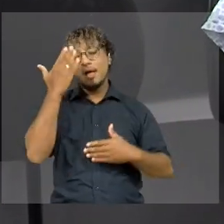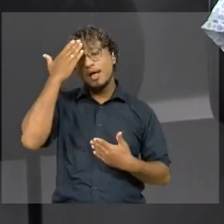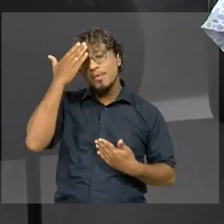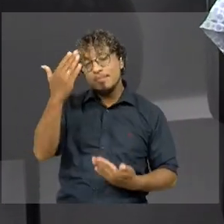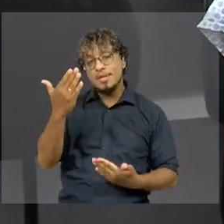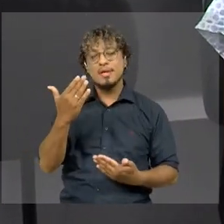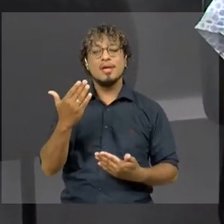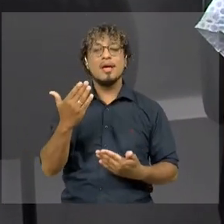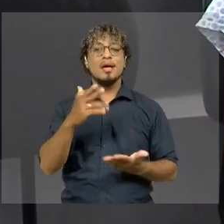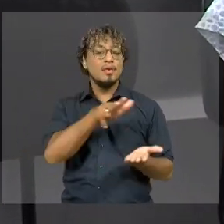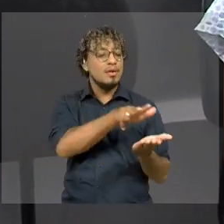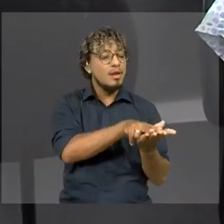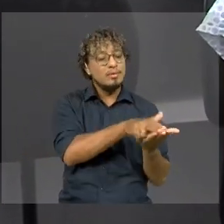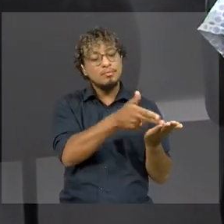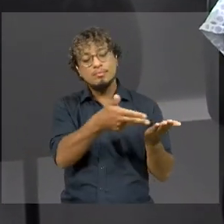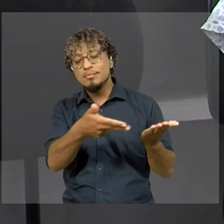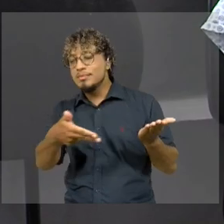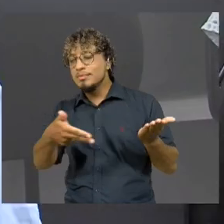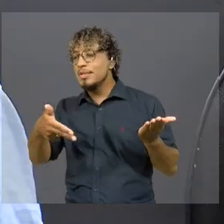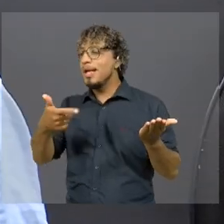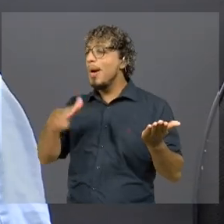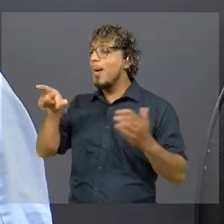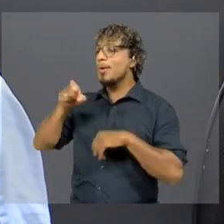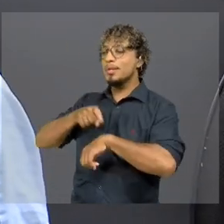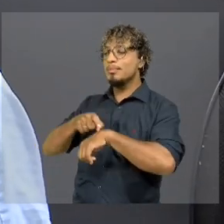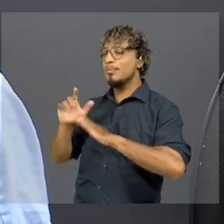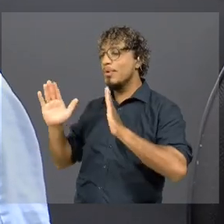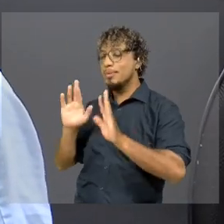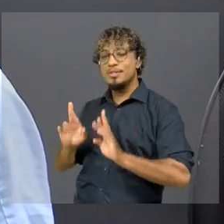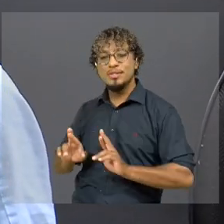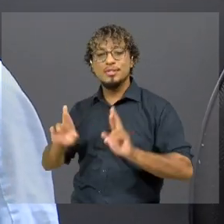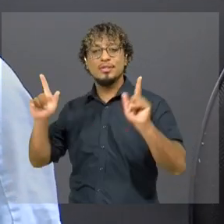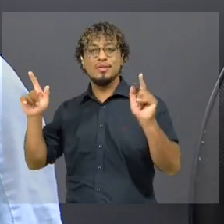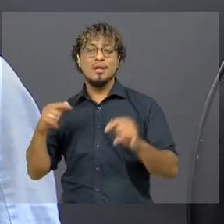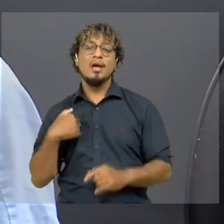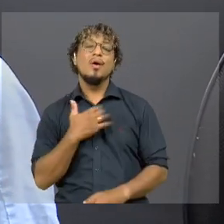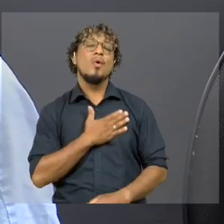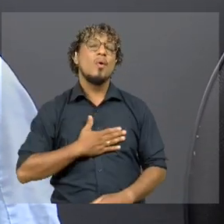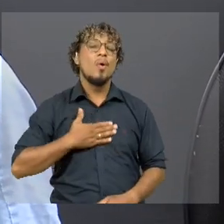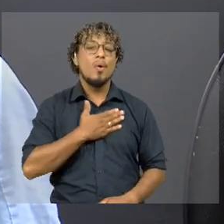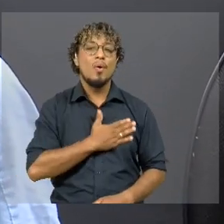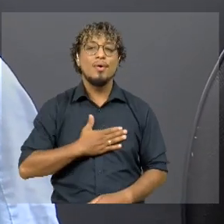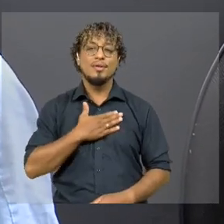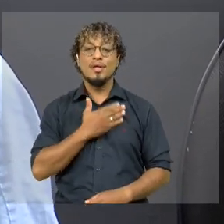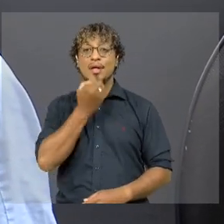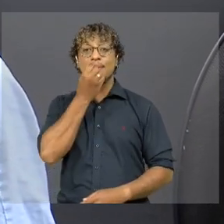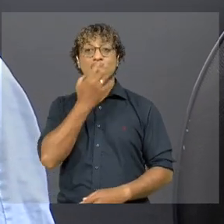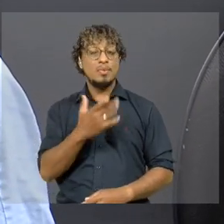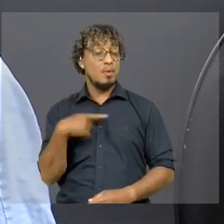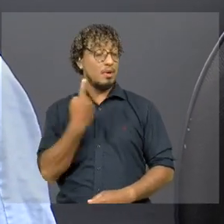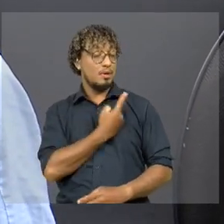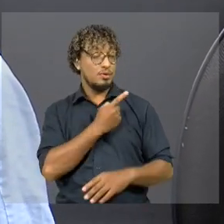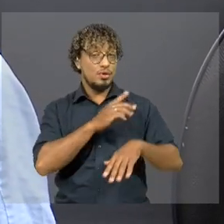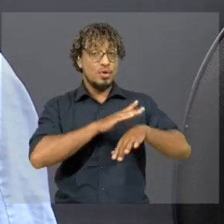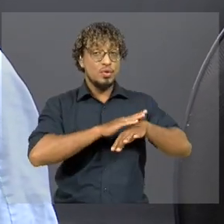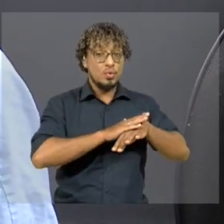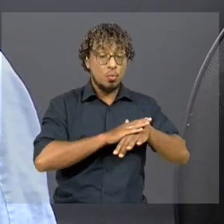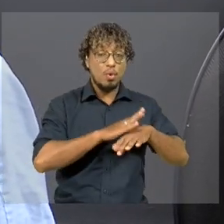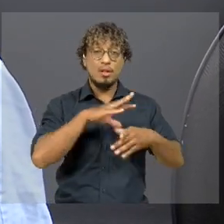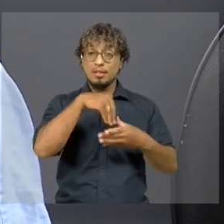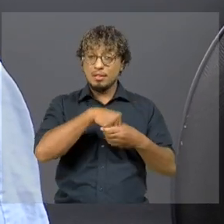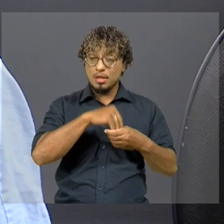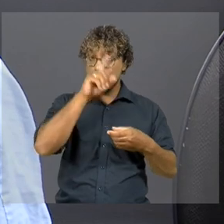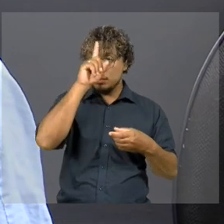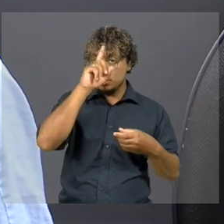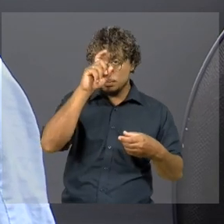saírem dos leitos para algum momento diferente. Gostei muito, Gabi. Foi muito bacana para a gente que está doente nesse hospital,